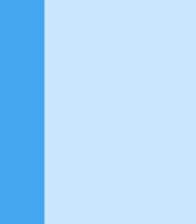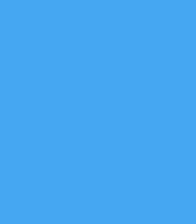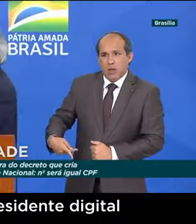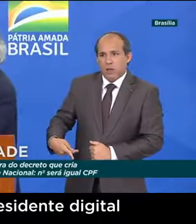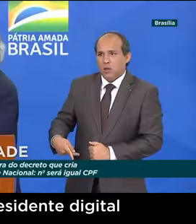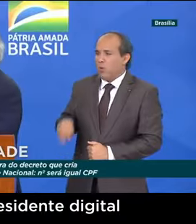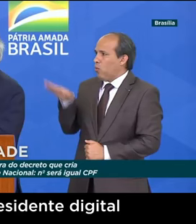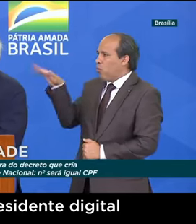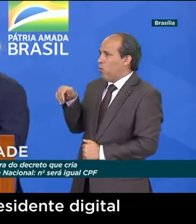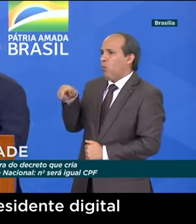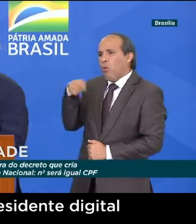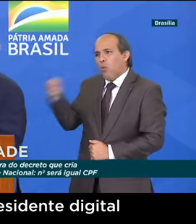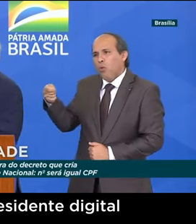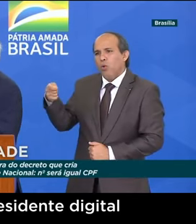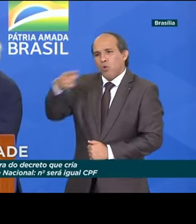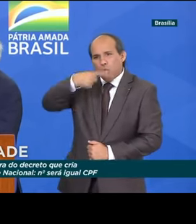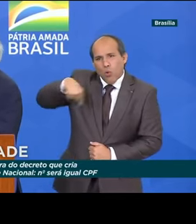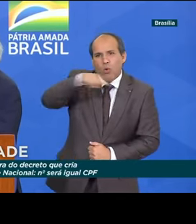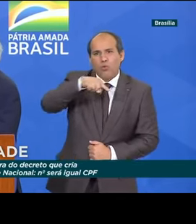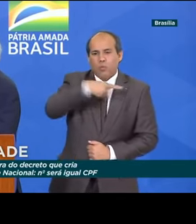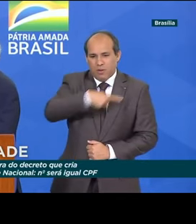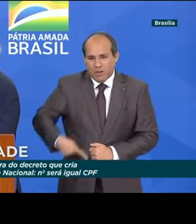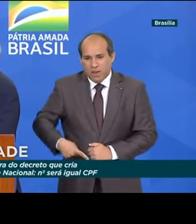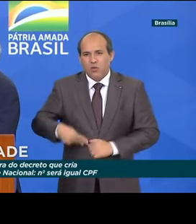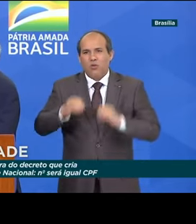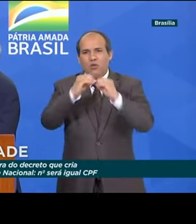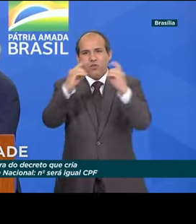mudança. Nosso presidente digital